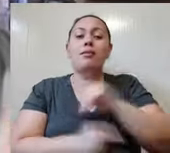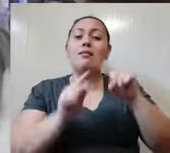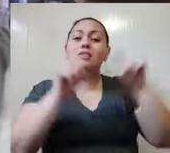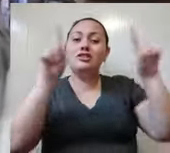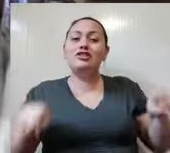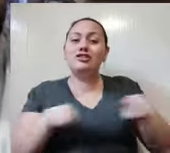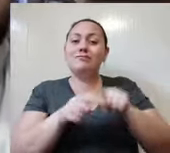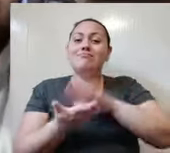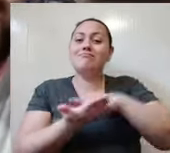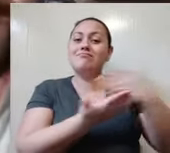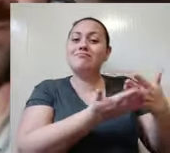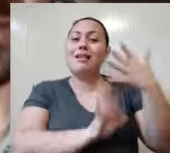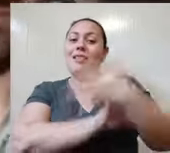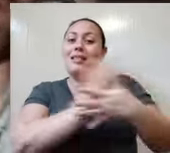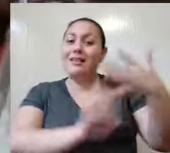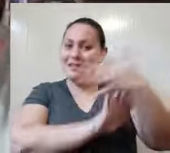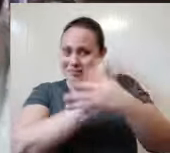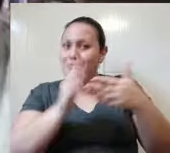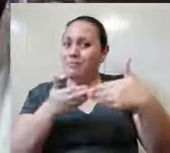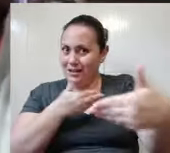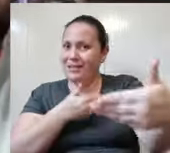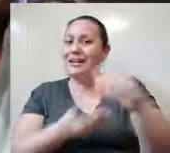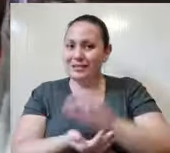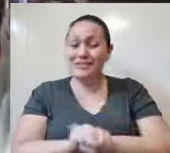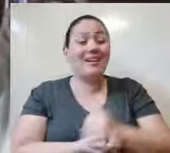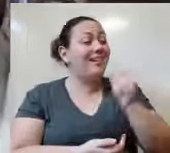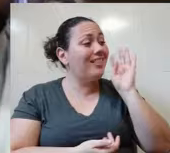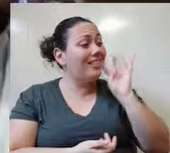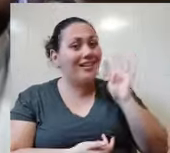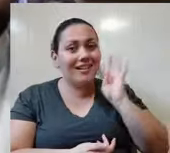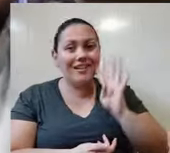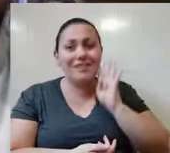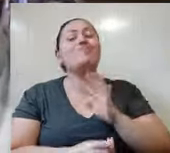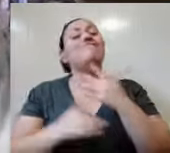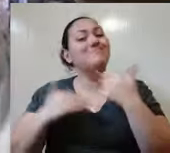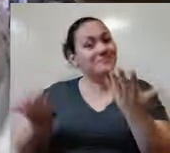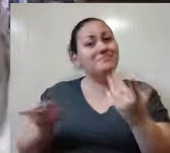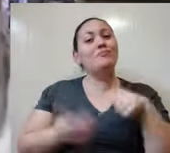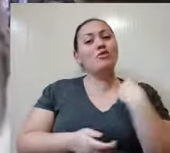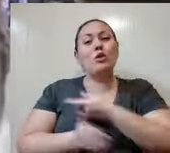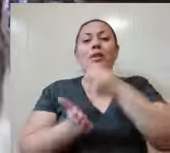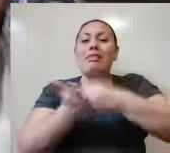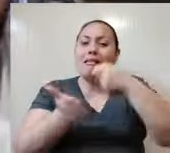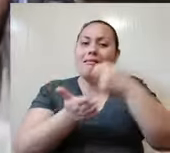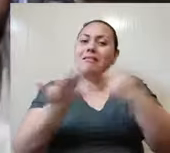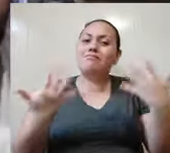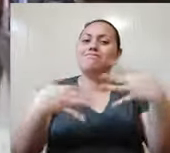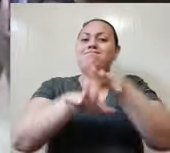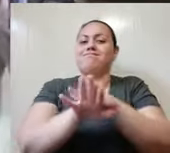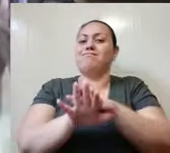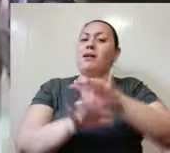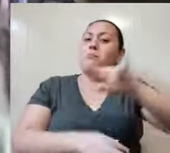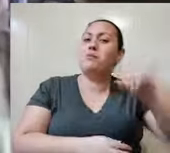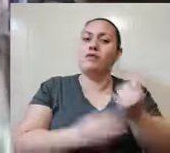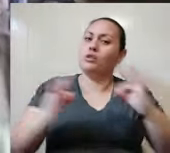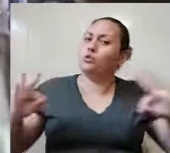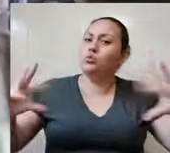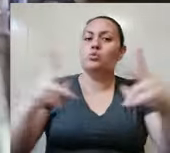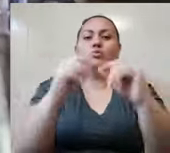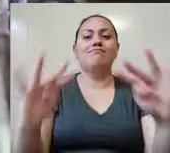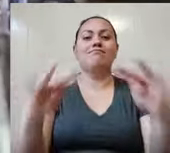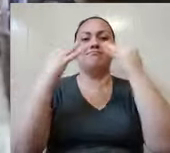com tradução em Libras em breve. Ah, que Uhum. legal. Então a gente está tentando fazer uma coisa bem inclusiva para que todo mundo